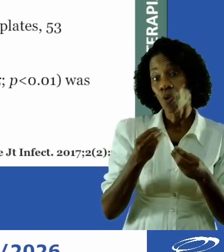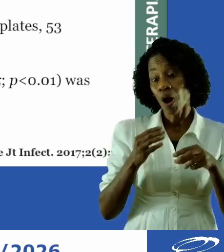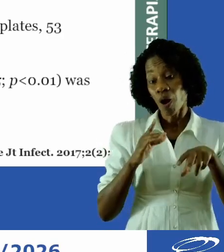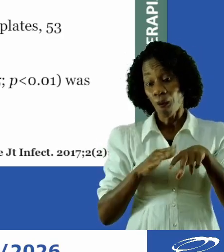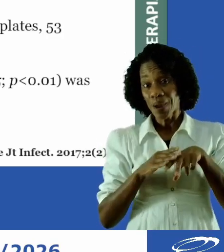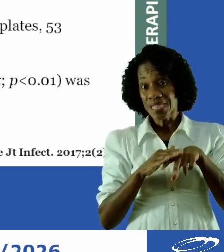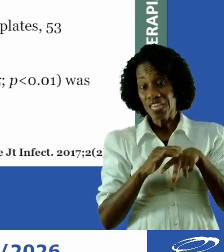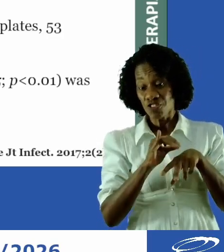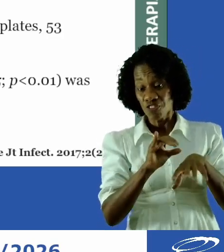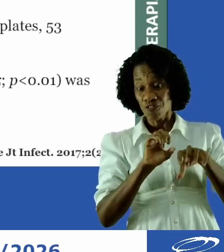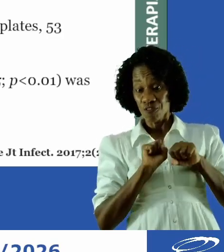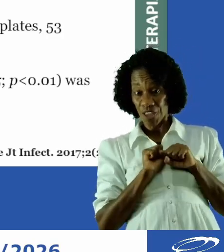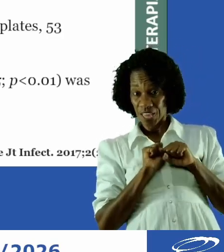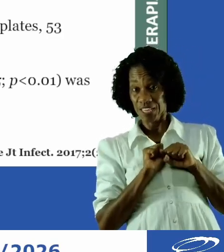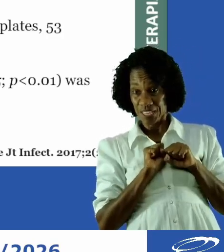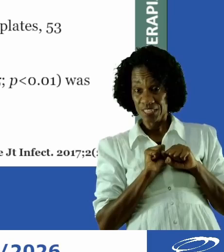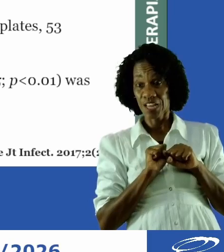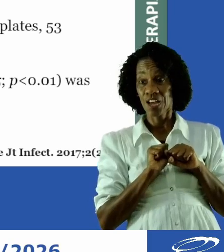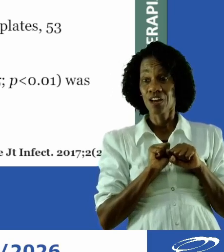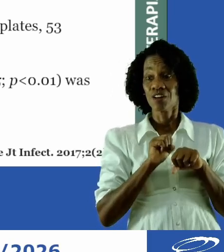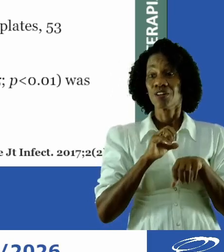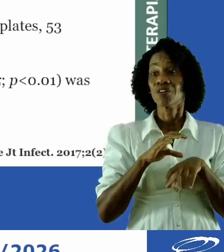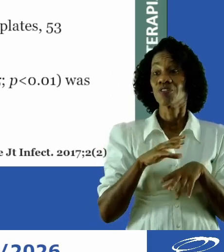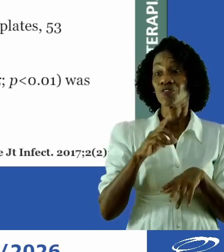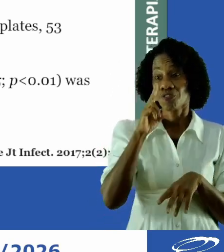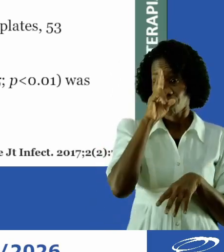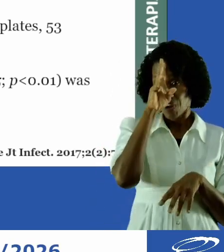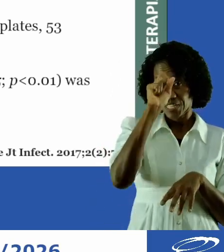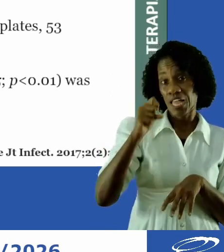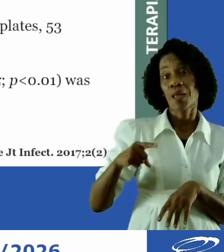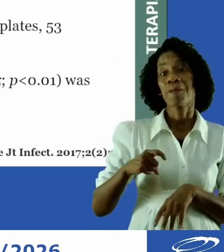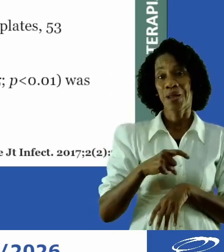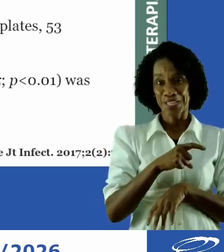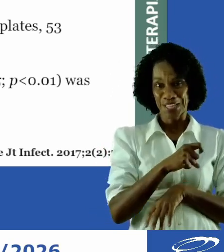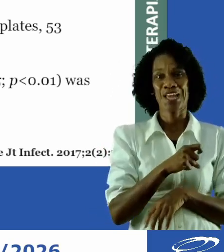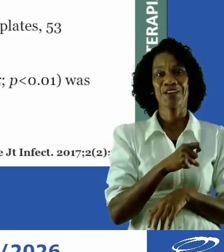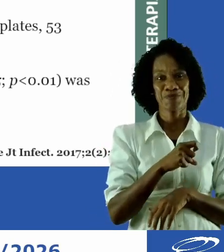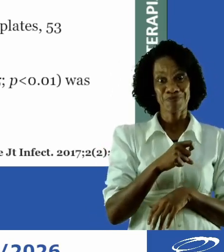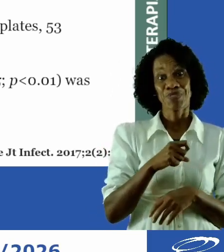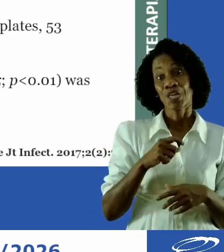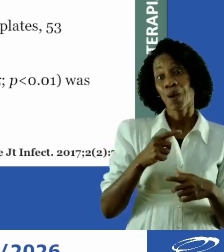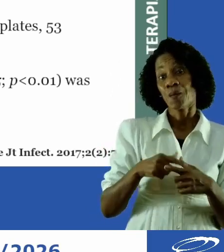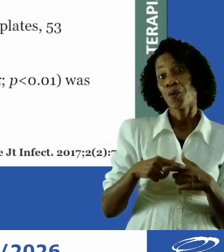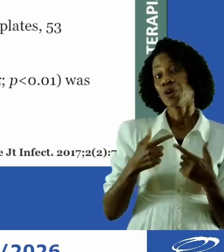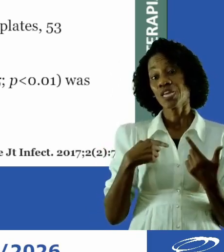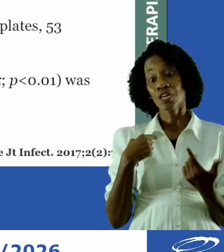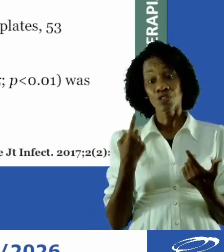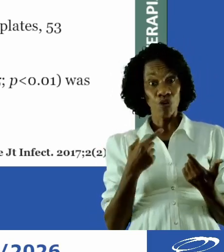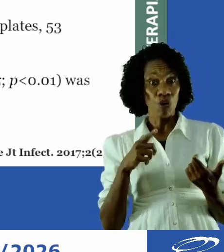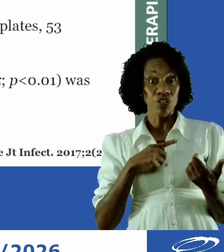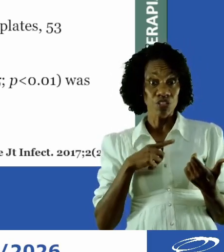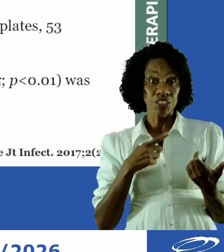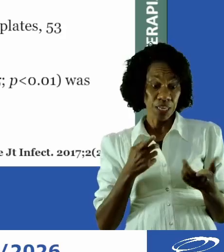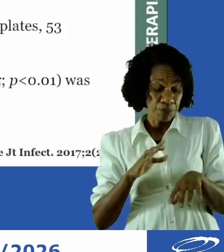Staphylococcus epidermidis multiresistente? Por que uns pacientes se infectam por epidermidis multiresistente se todos nós temos Staphylococcus epidermidis